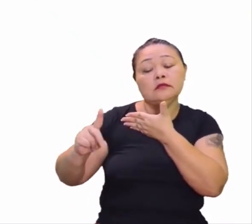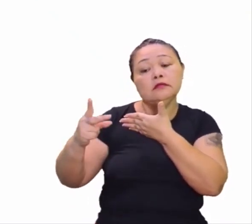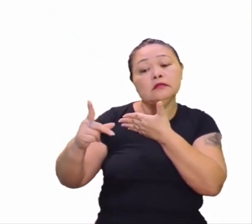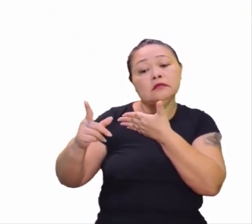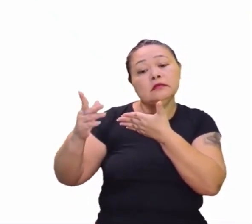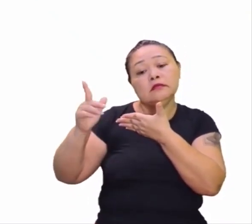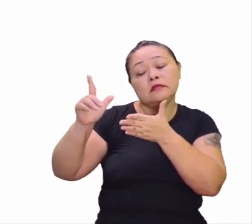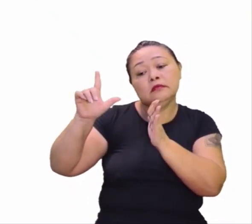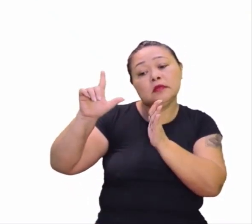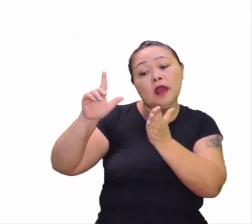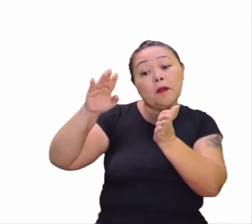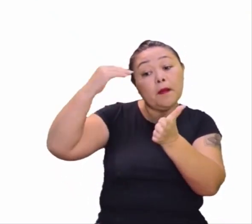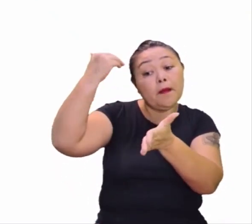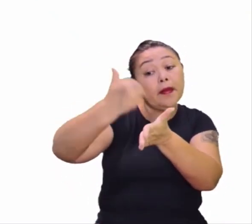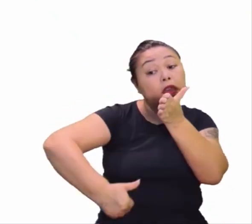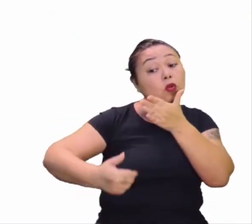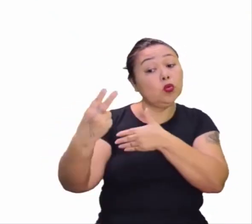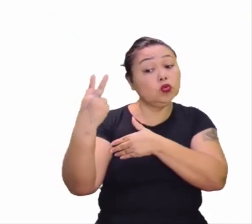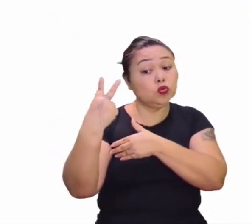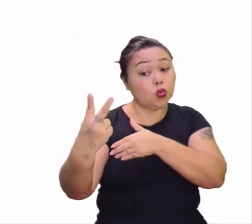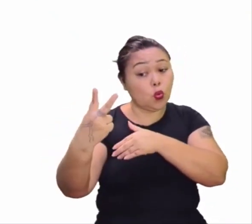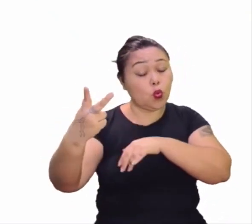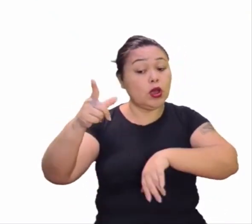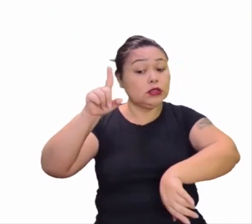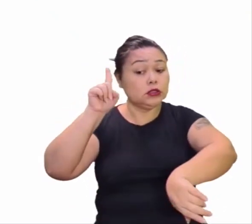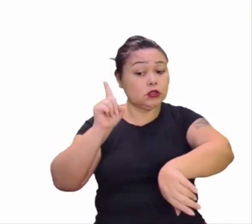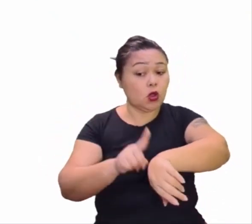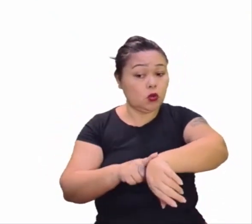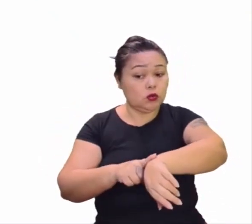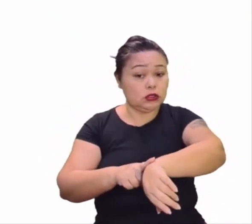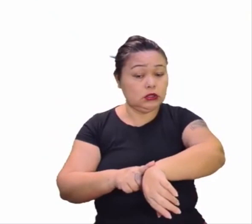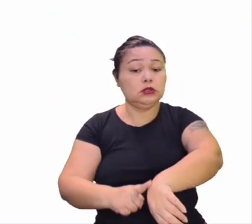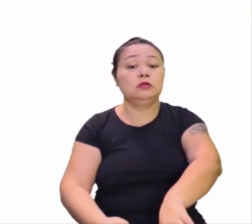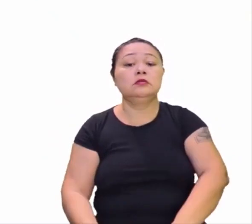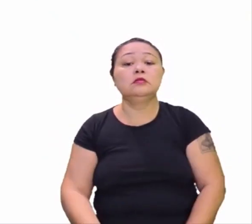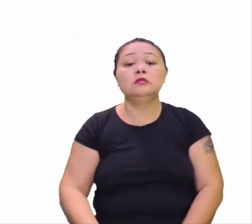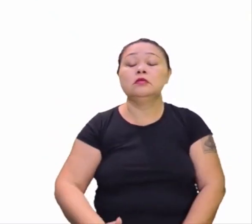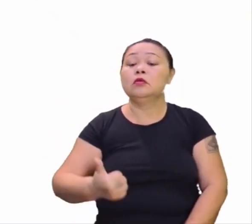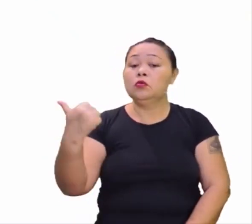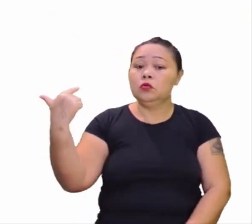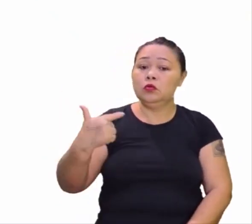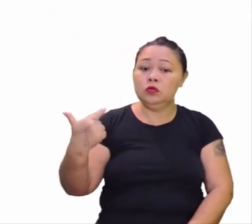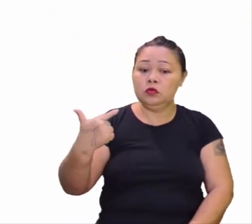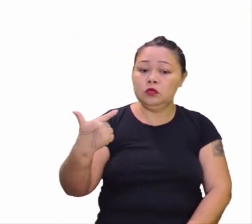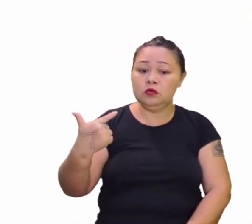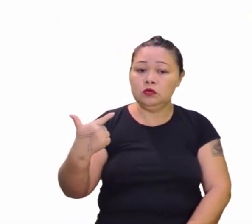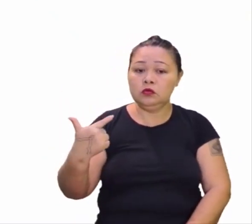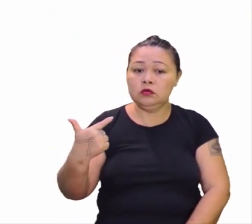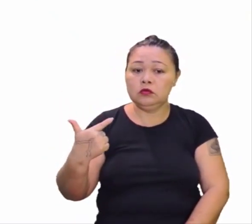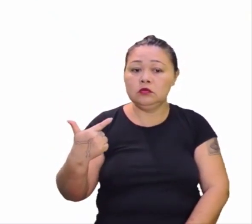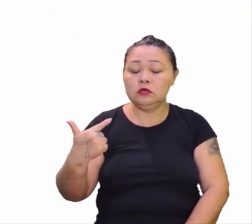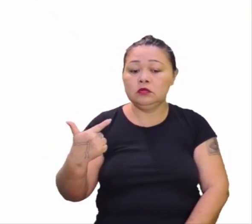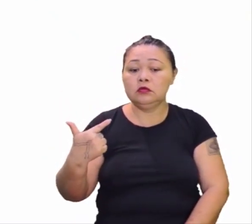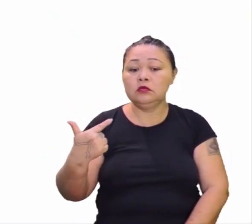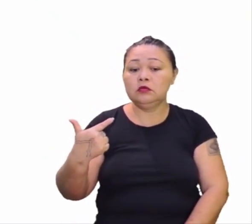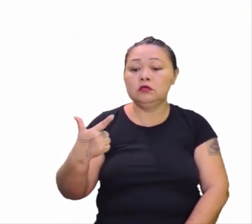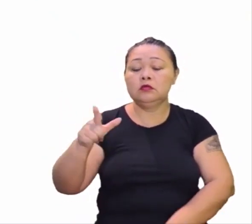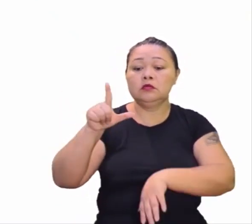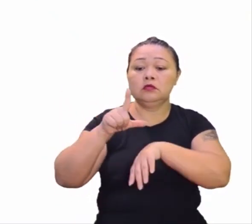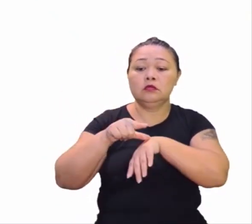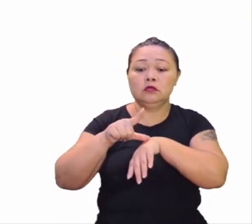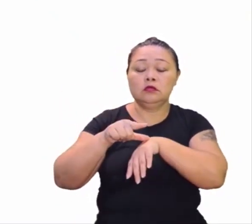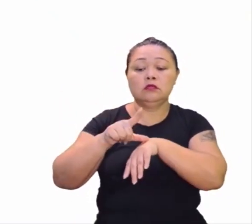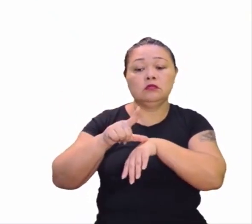horária de menos 2 horas, certo? O segundo fuso horário do Brasil é o